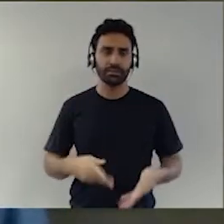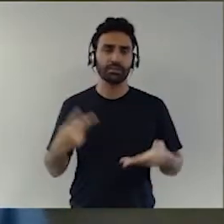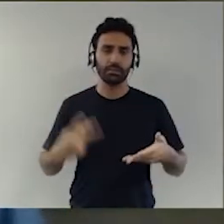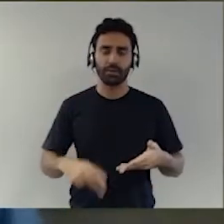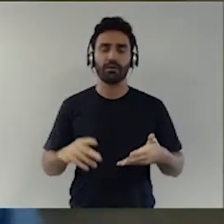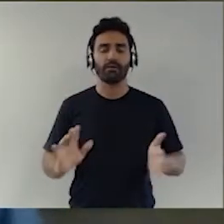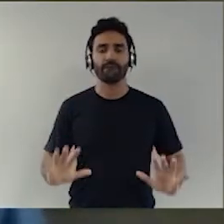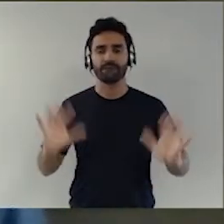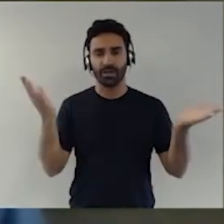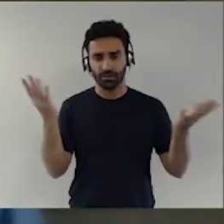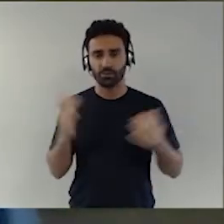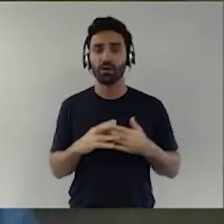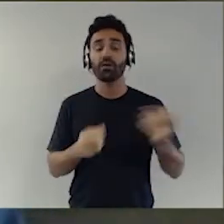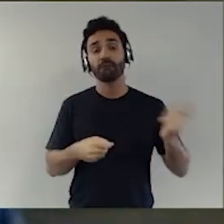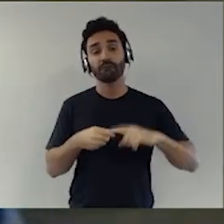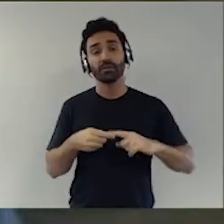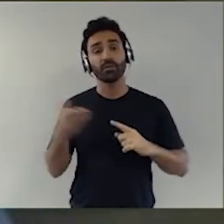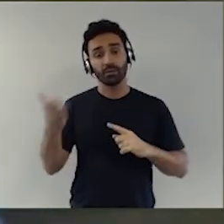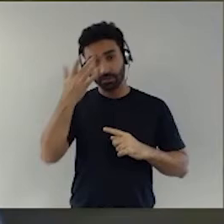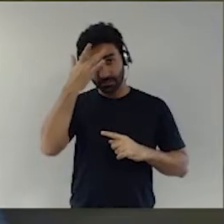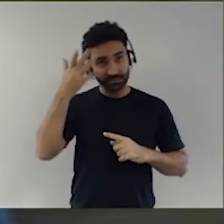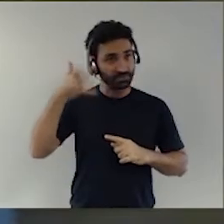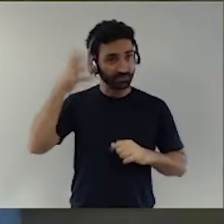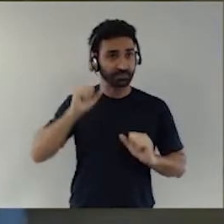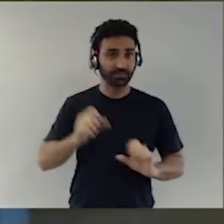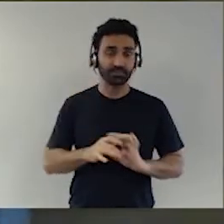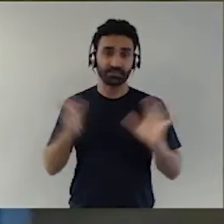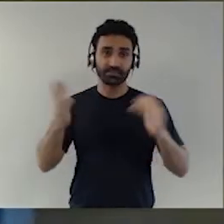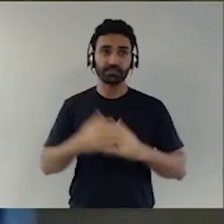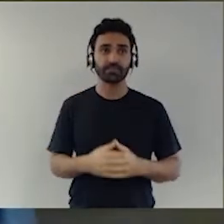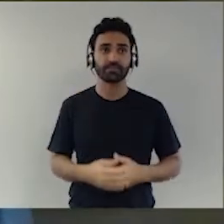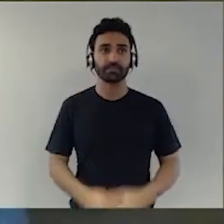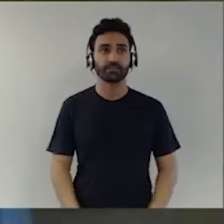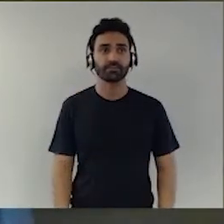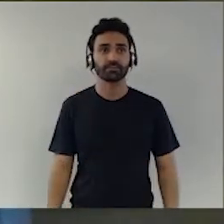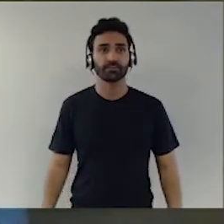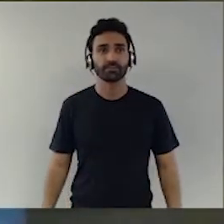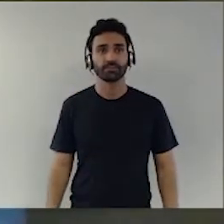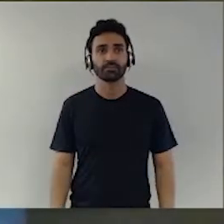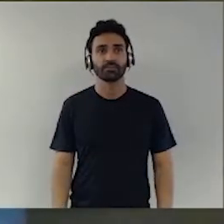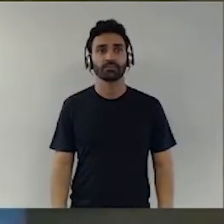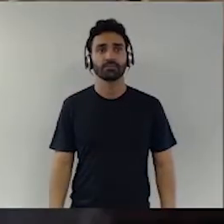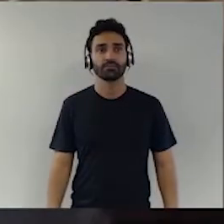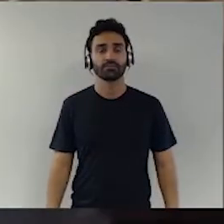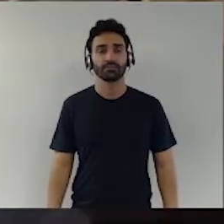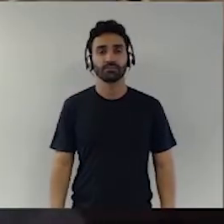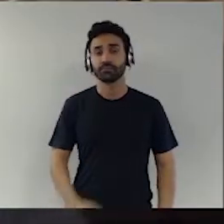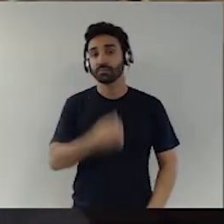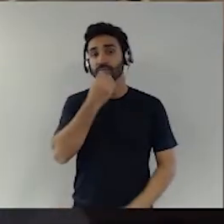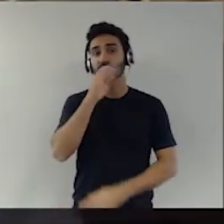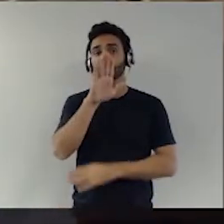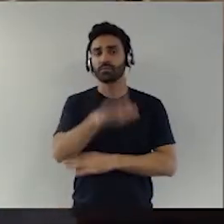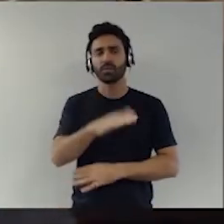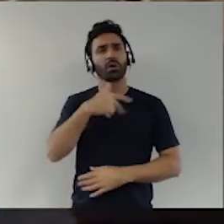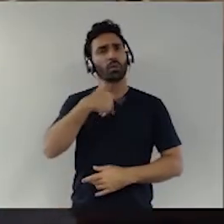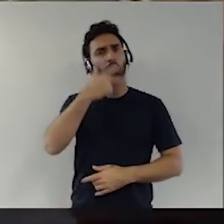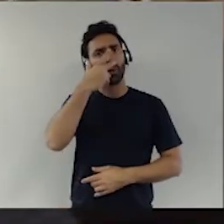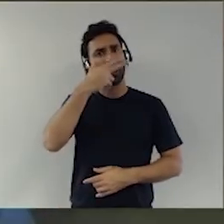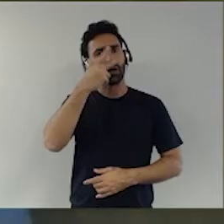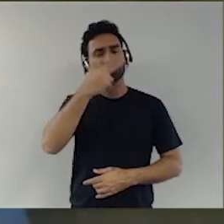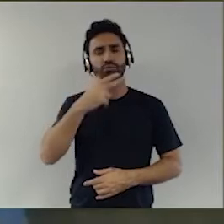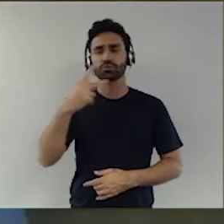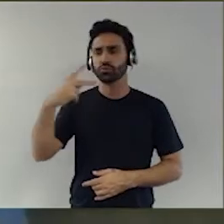Presidente, volta a palavra a Vossa Excelência. Boa tarde. Acredito que a